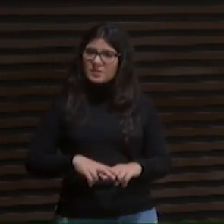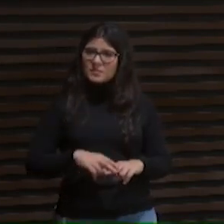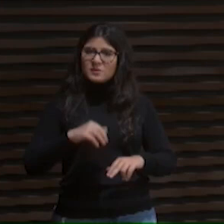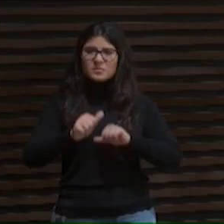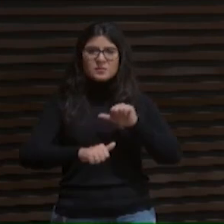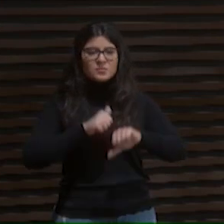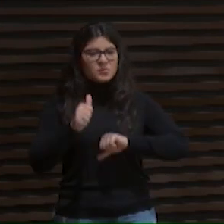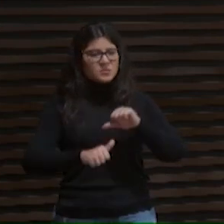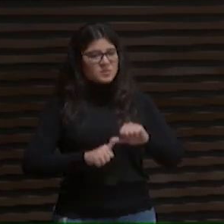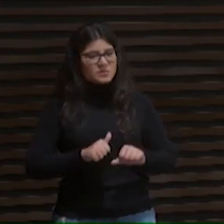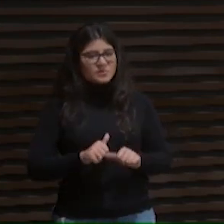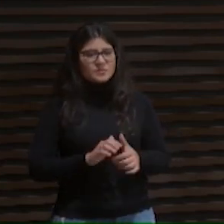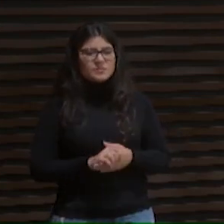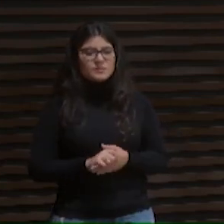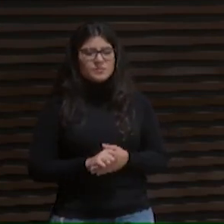Festo, e aí